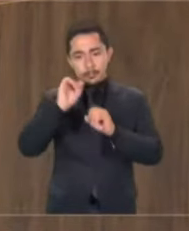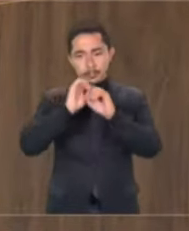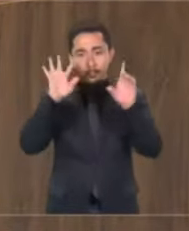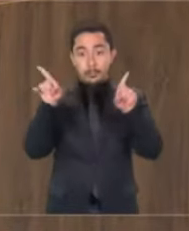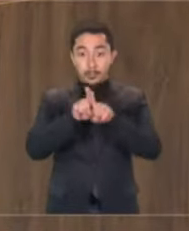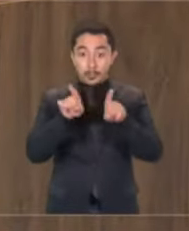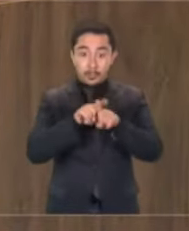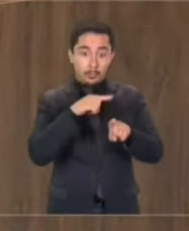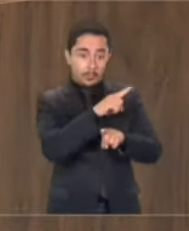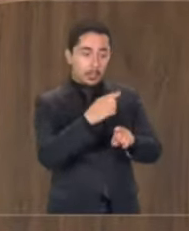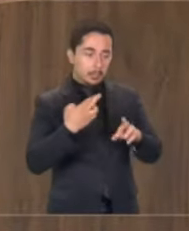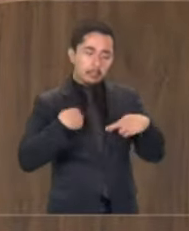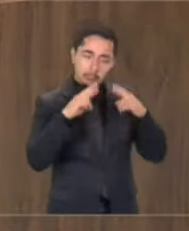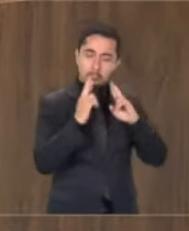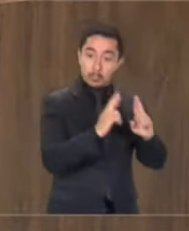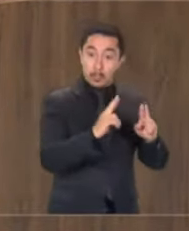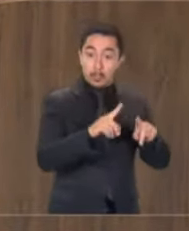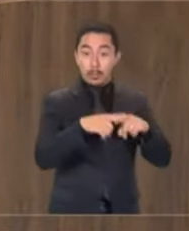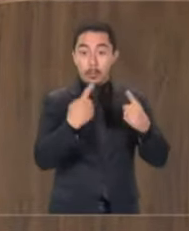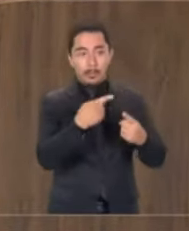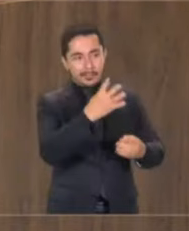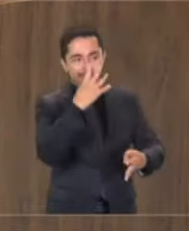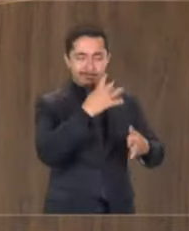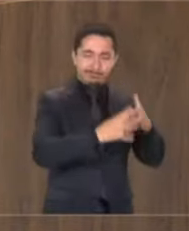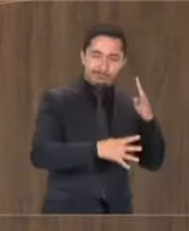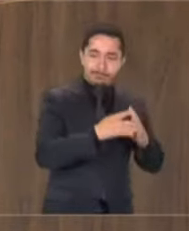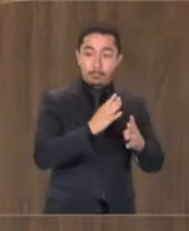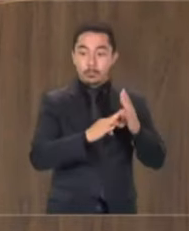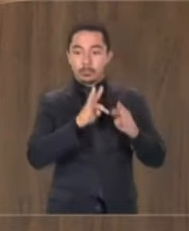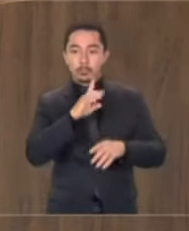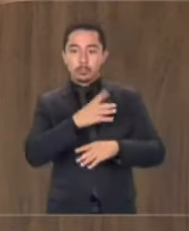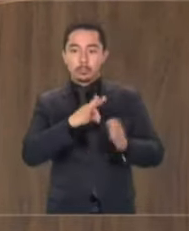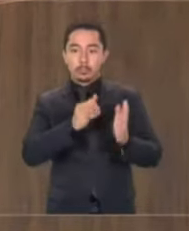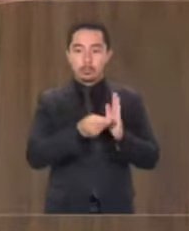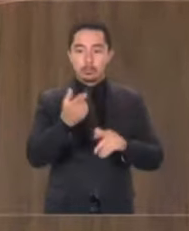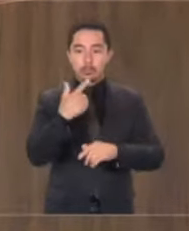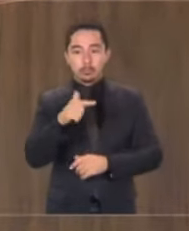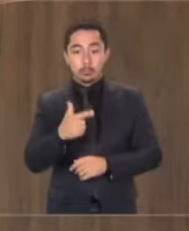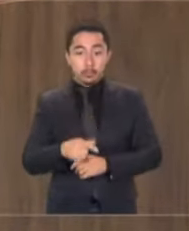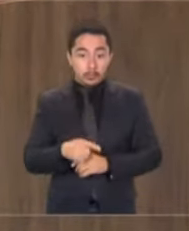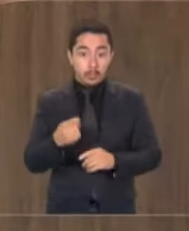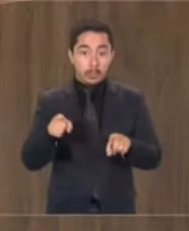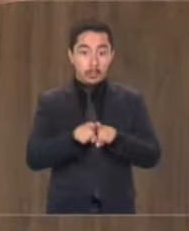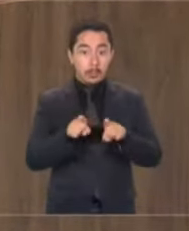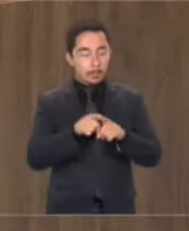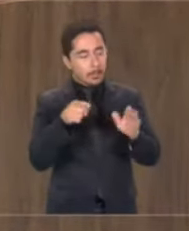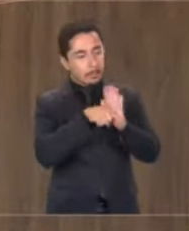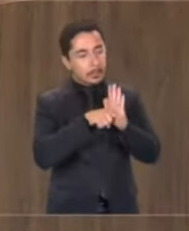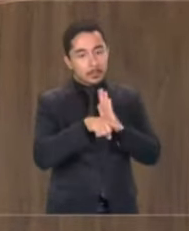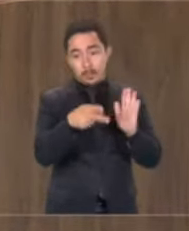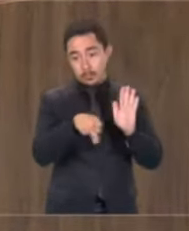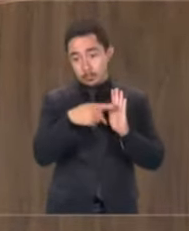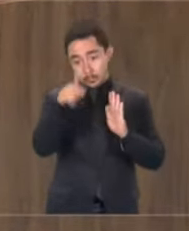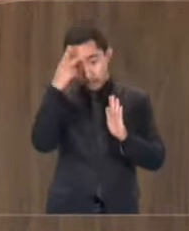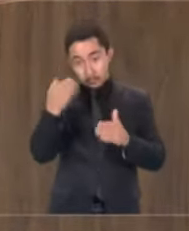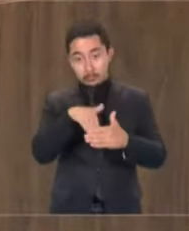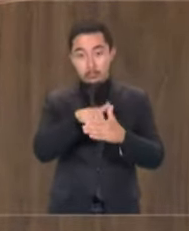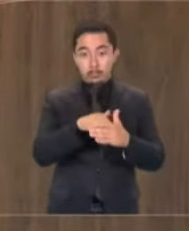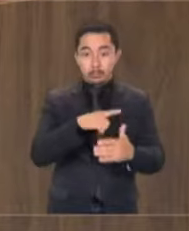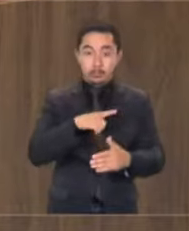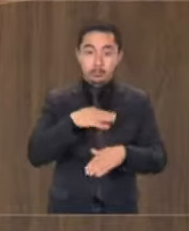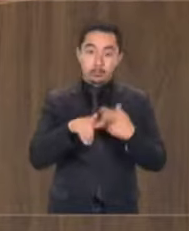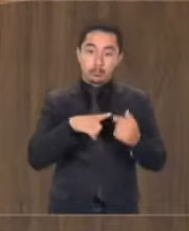com todo respeito, essa confusão na pesquisa do eleitor, que, aliás,